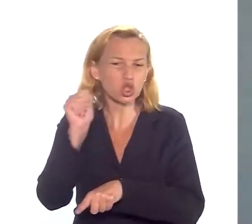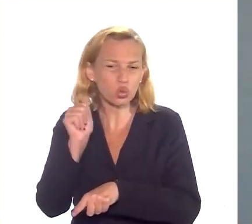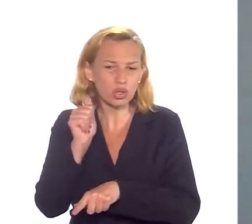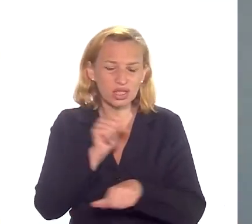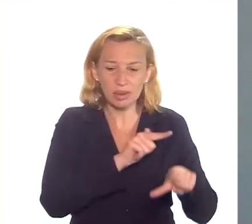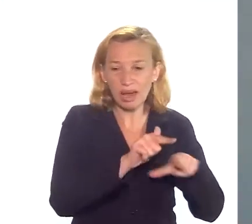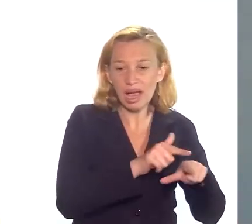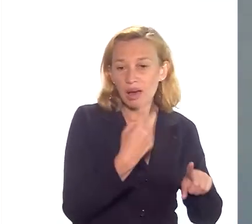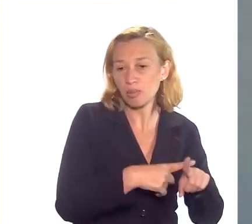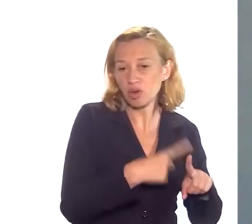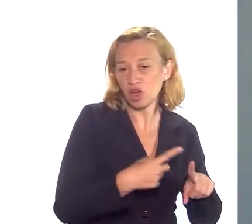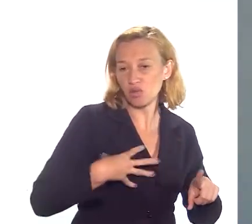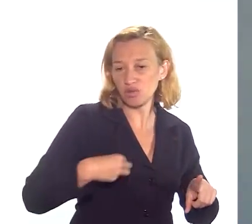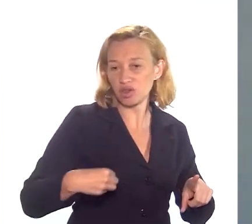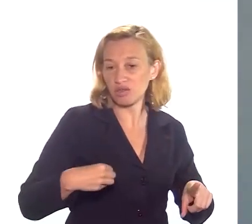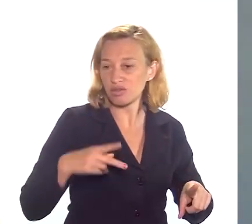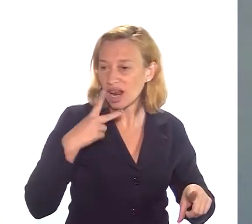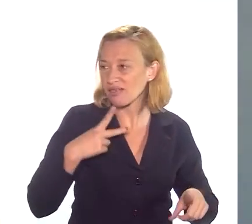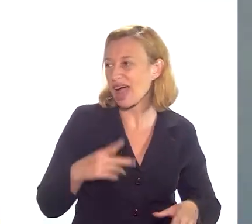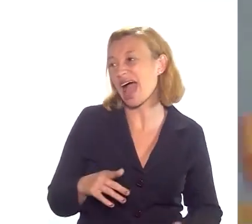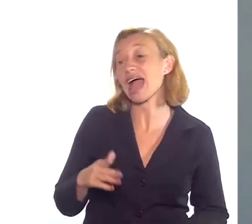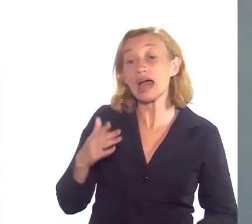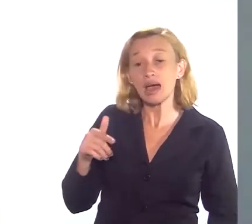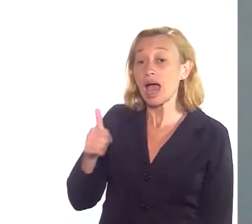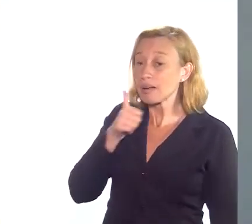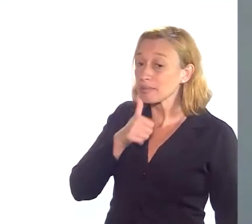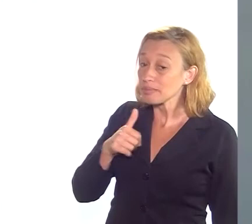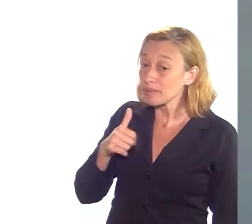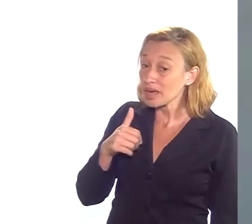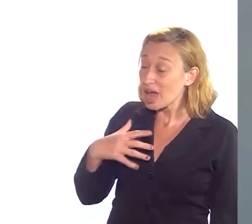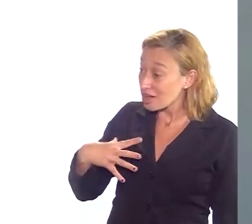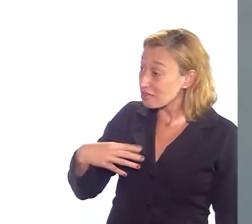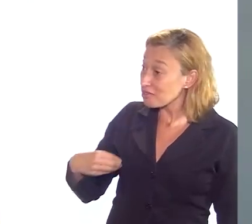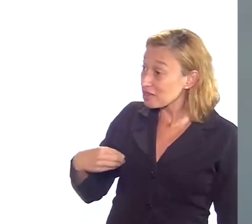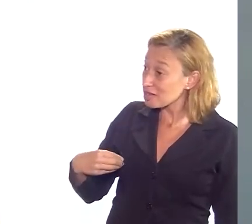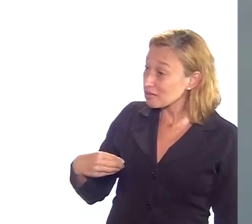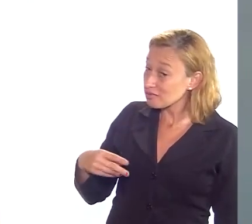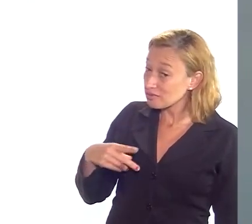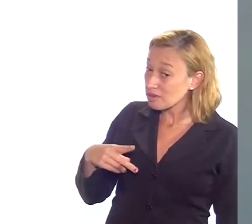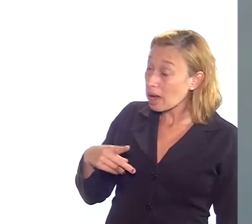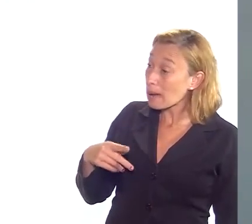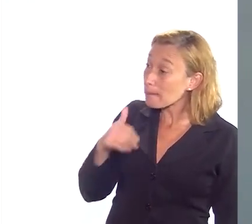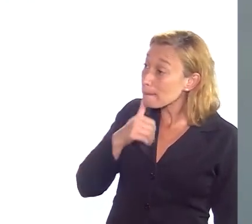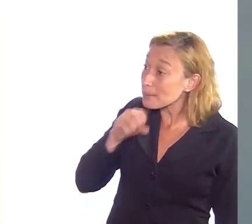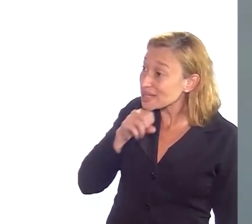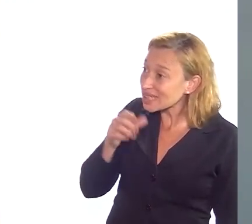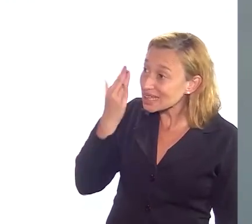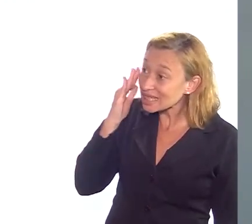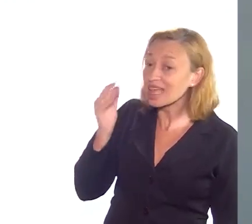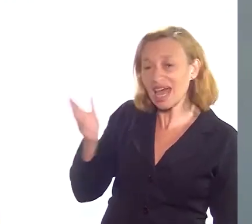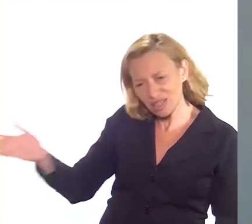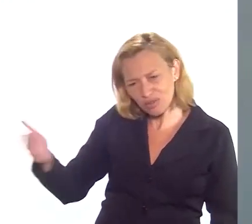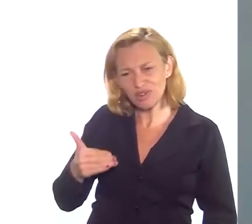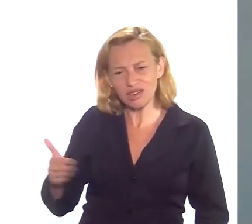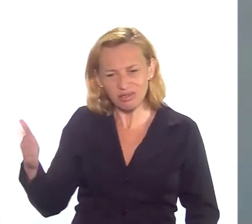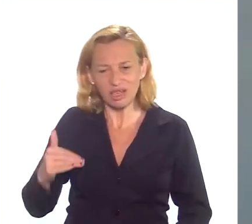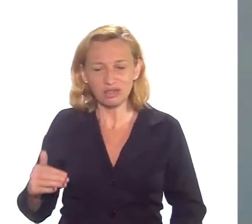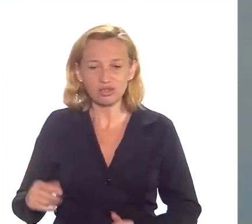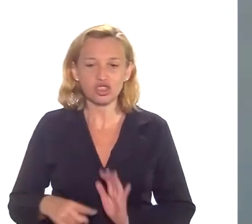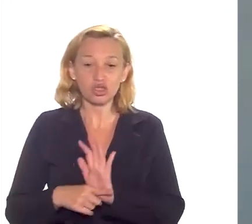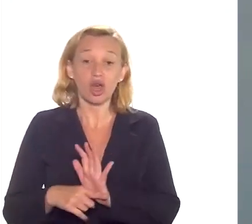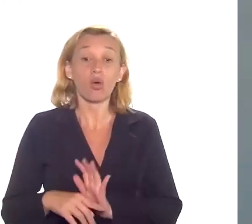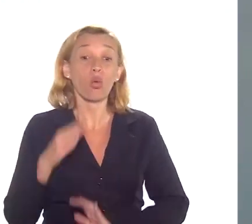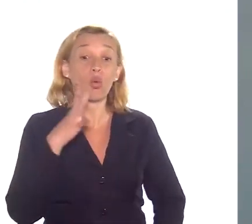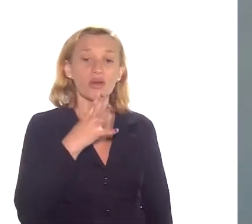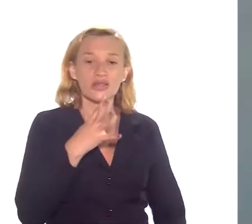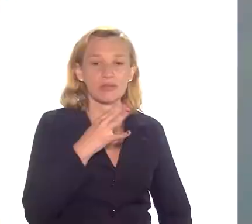ela nunca botava a mão, porque o filho fala, poxa, minha mãe está entendendo disso, então vamos trazer minha mãe para cá. Então, a gente tem todo esse cuidado, né?